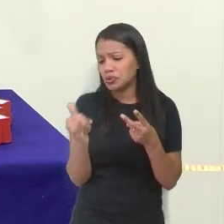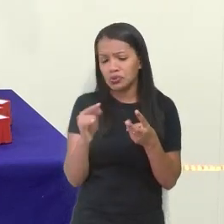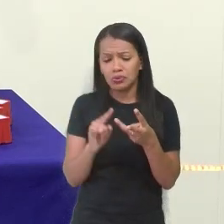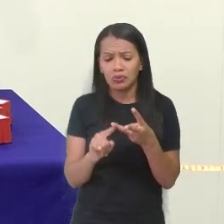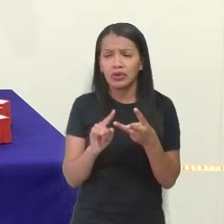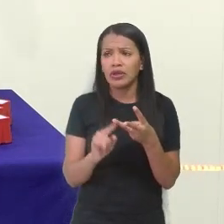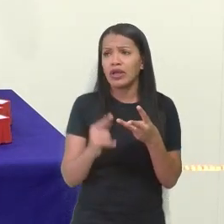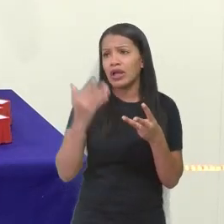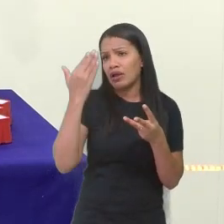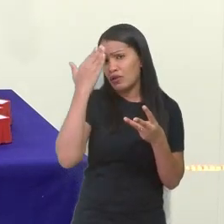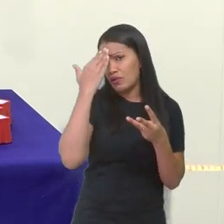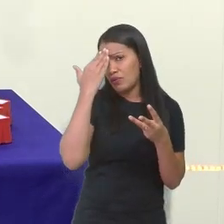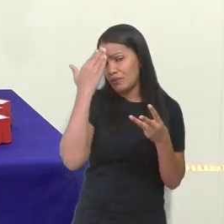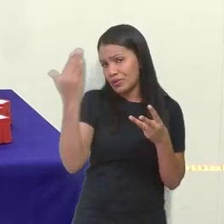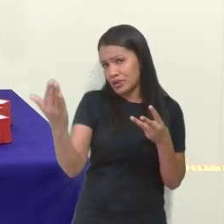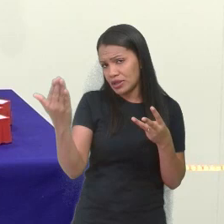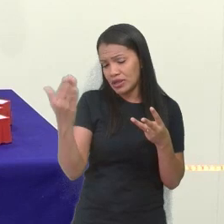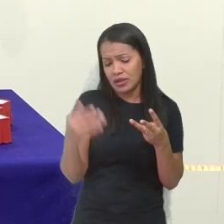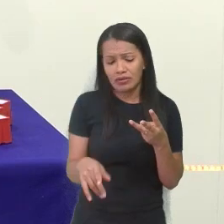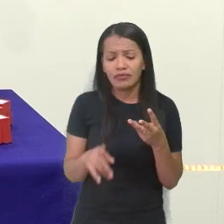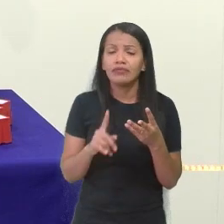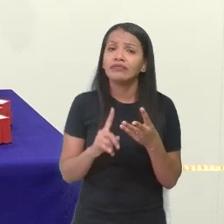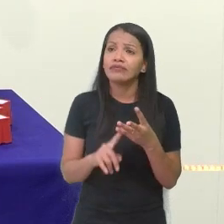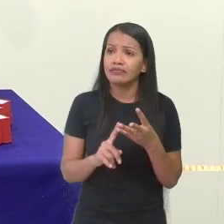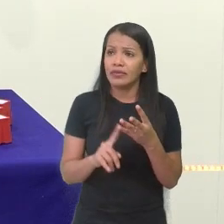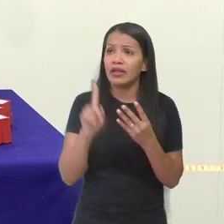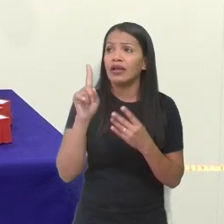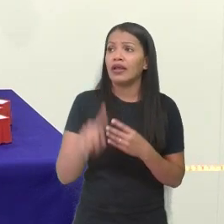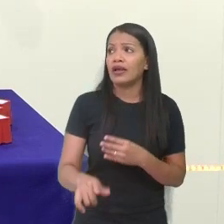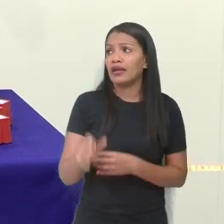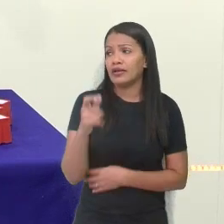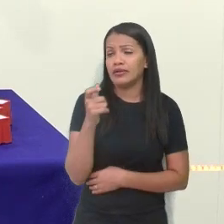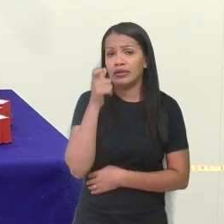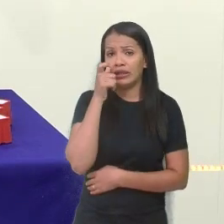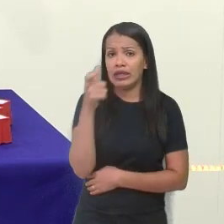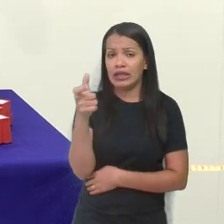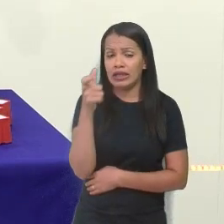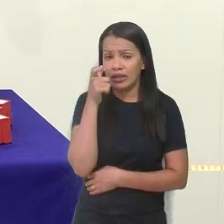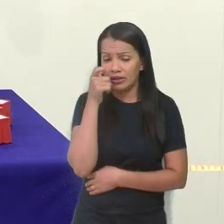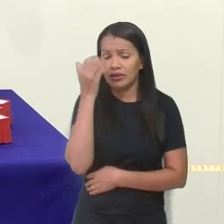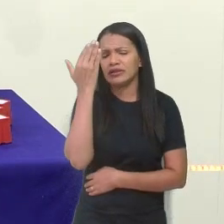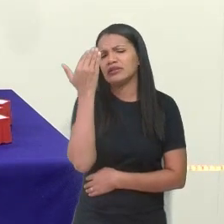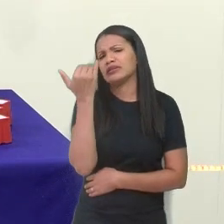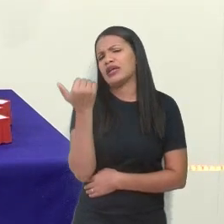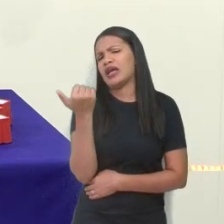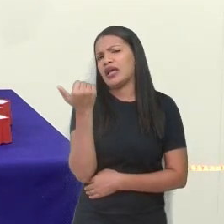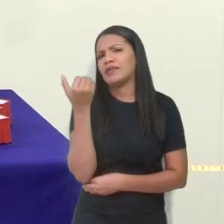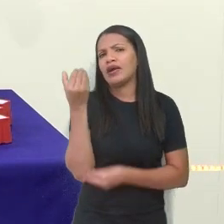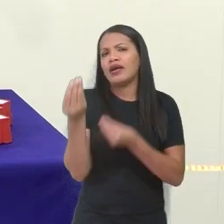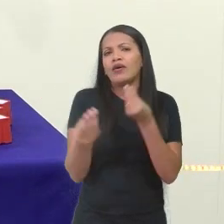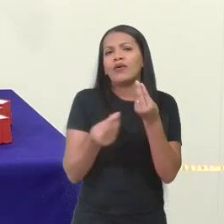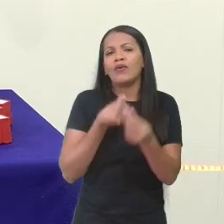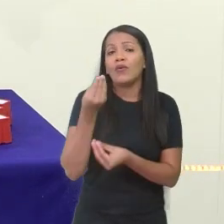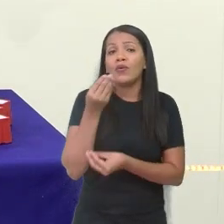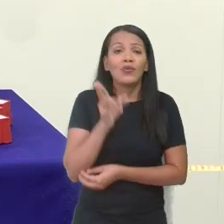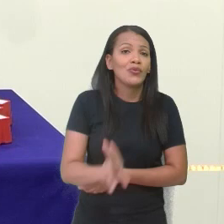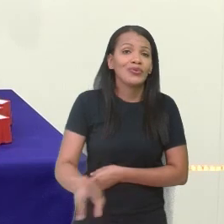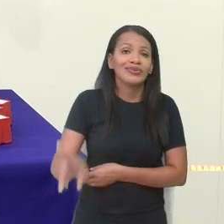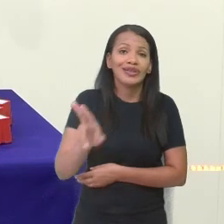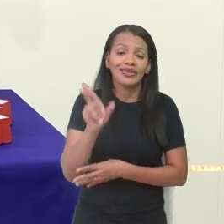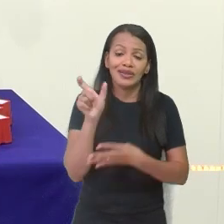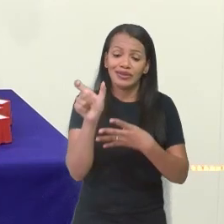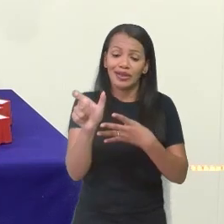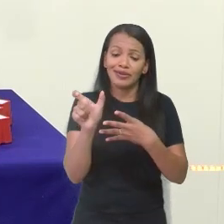e obrigado, tá? Então, é bem interessante que a gente saiba, não é, conduzir a todo